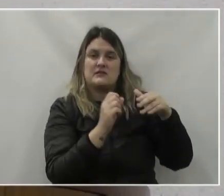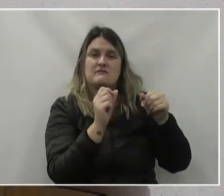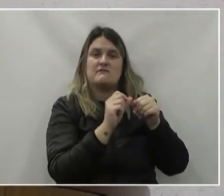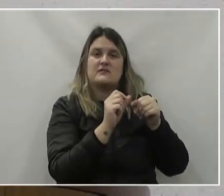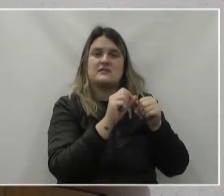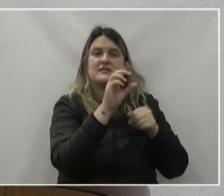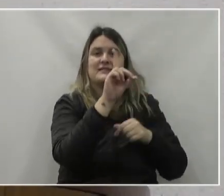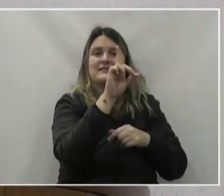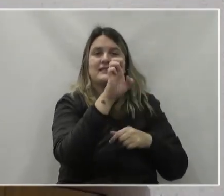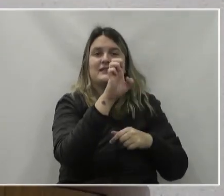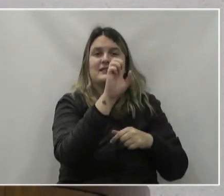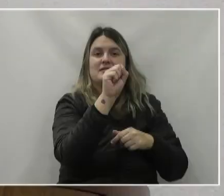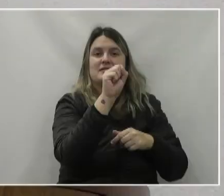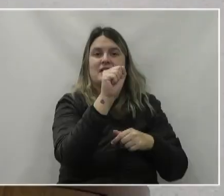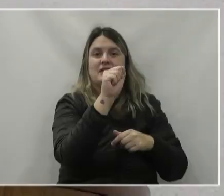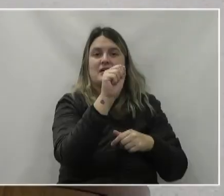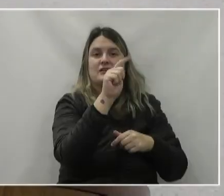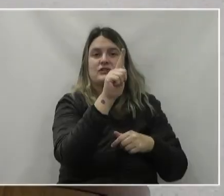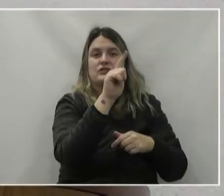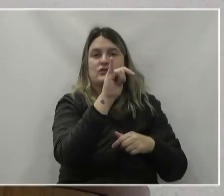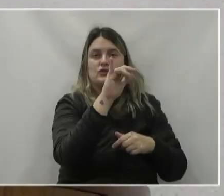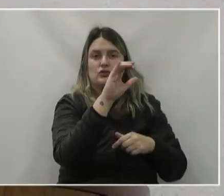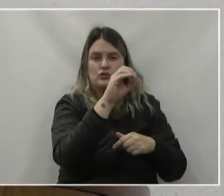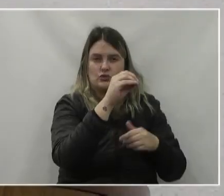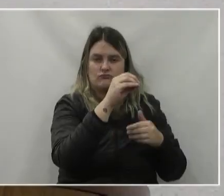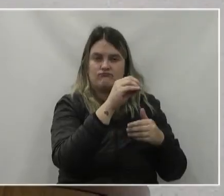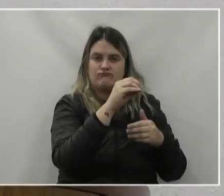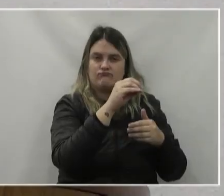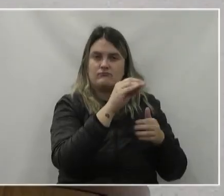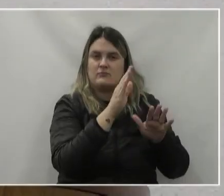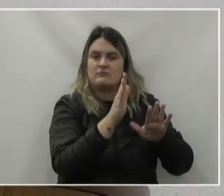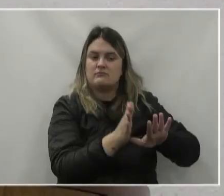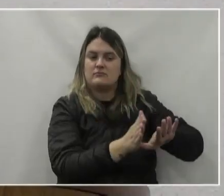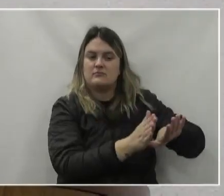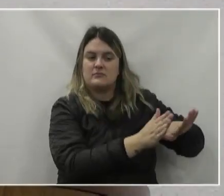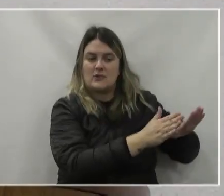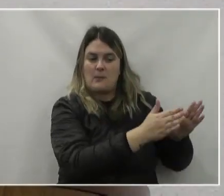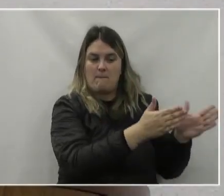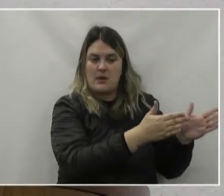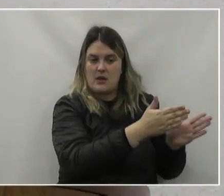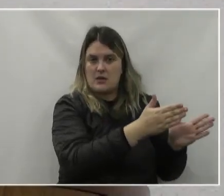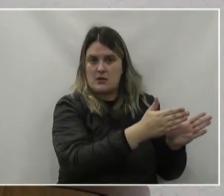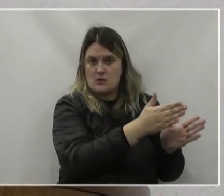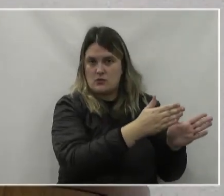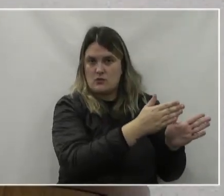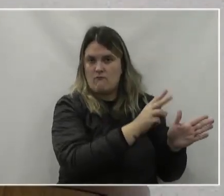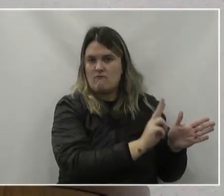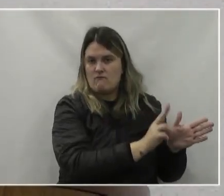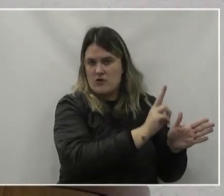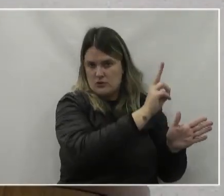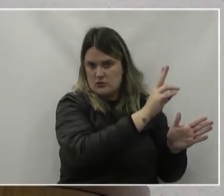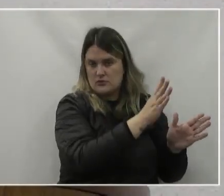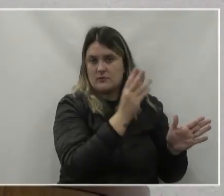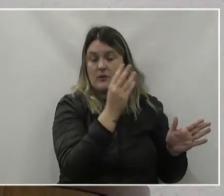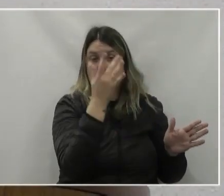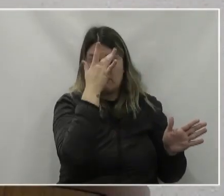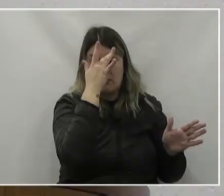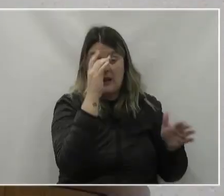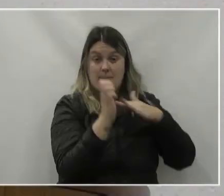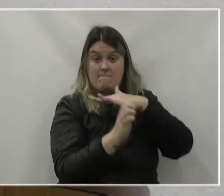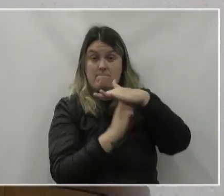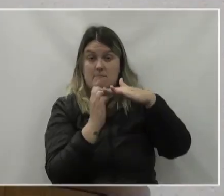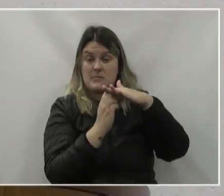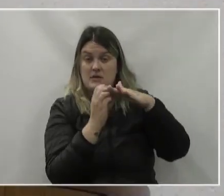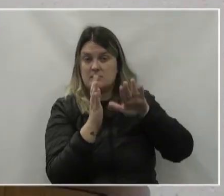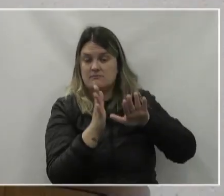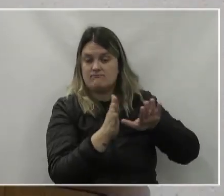desse período, ou pelo menos parte de todo esse período, um grande valor, um percentual significativo, na